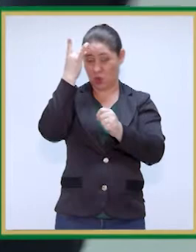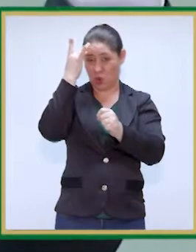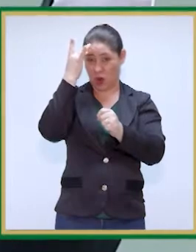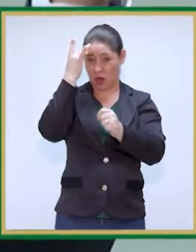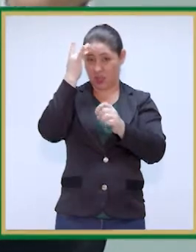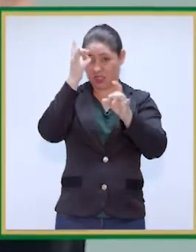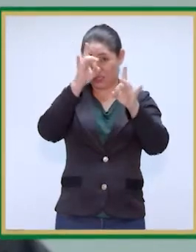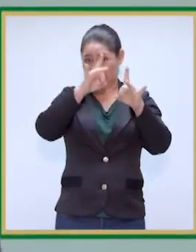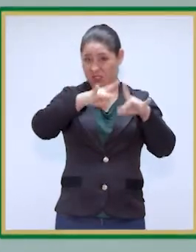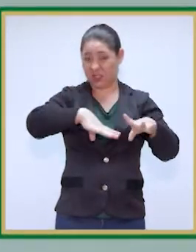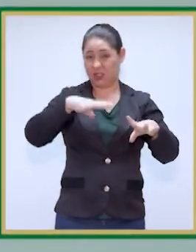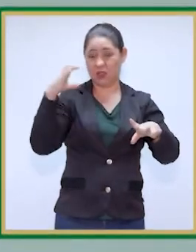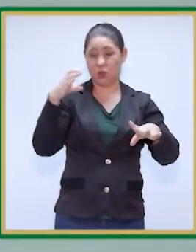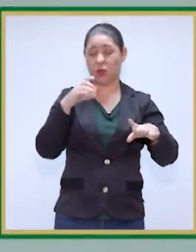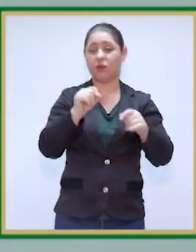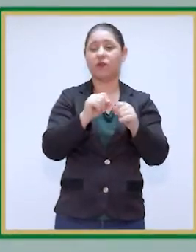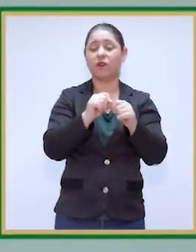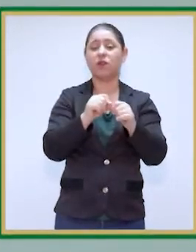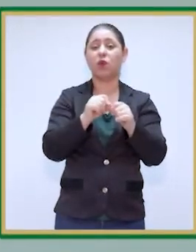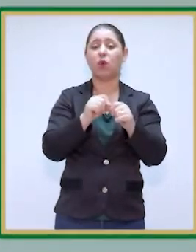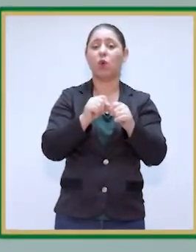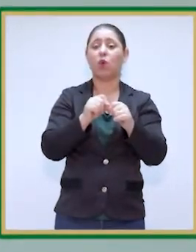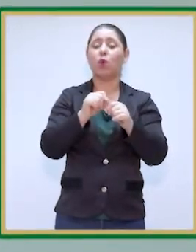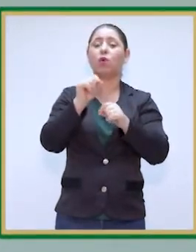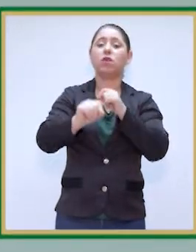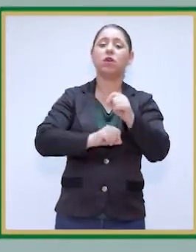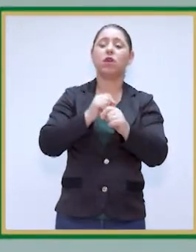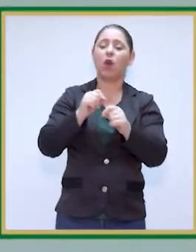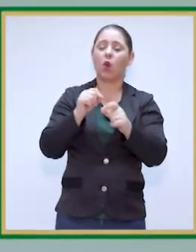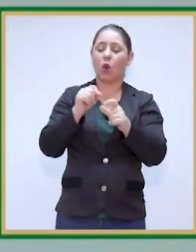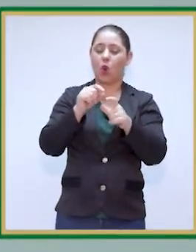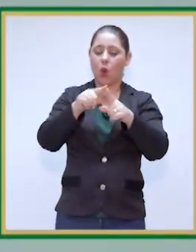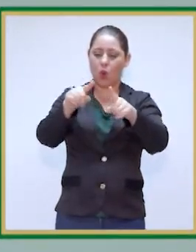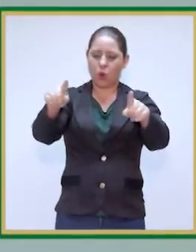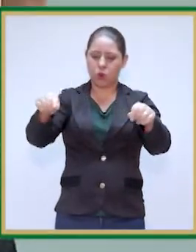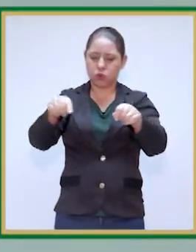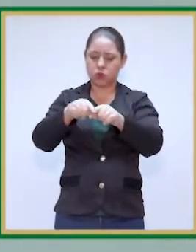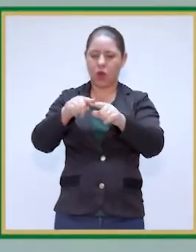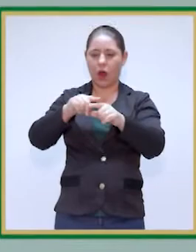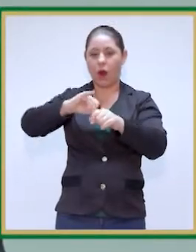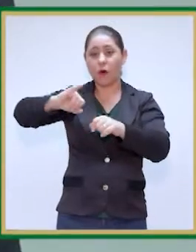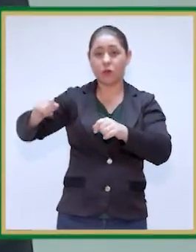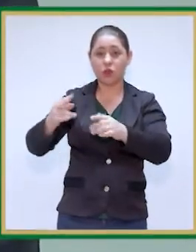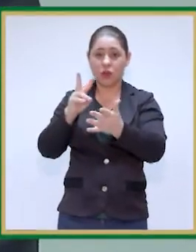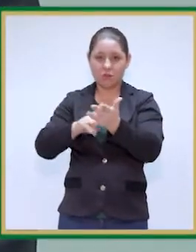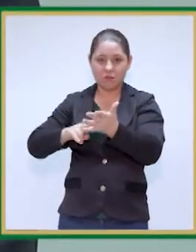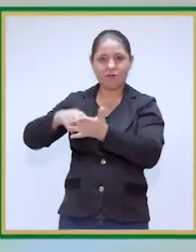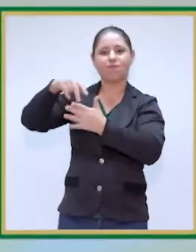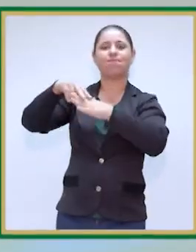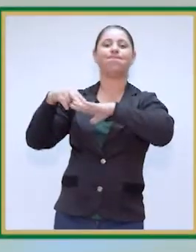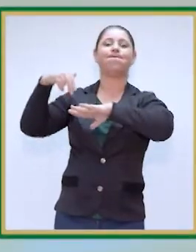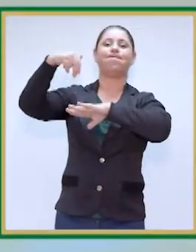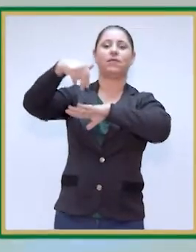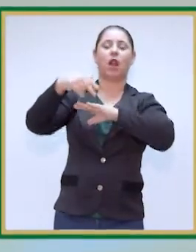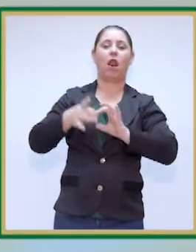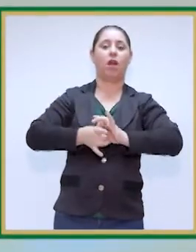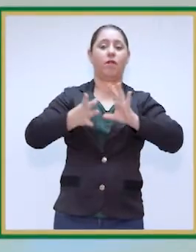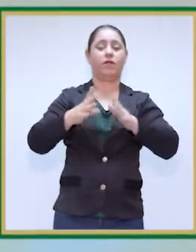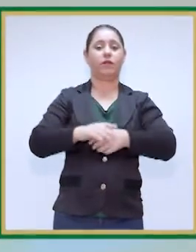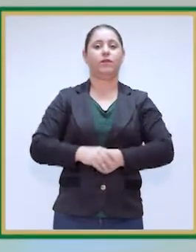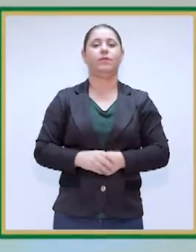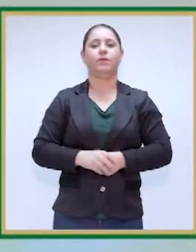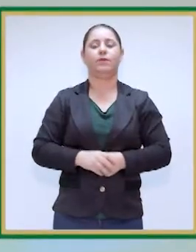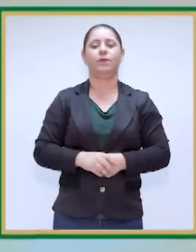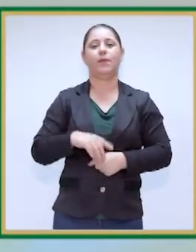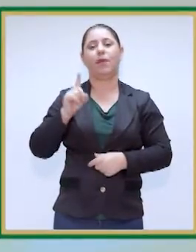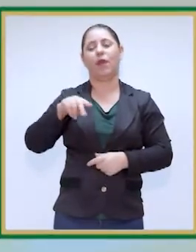saia desse sistema, a gente só tem que fazer a caminha, né, para ela, ou o trampolim, né, para que ela bata e saia. Com certeza. Bom,